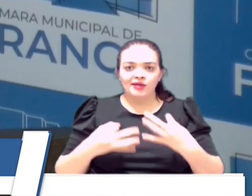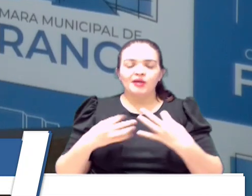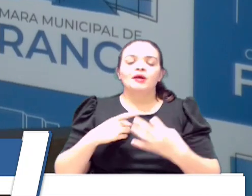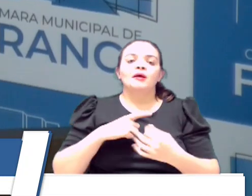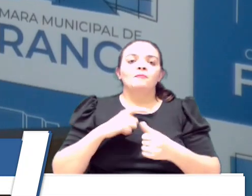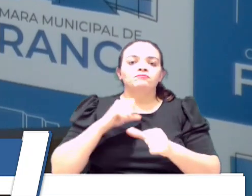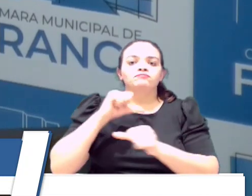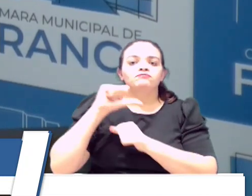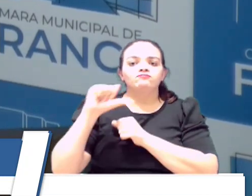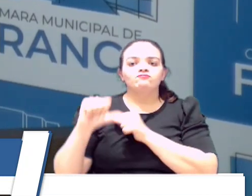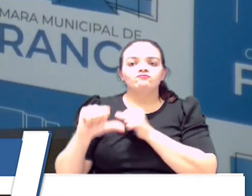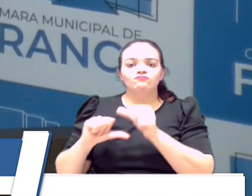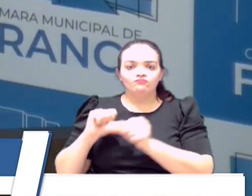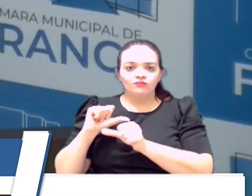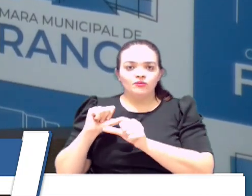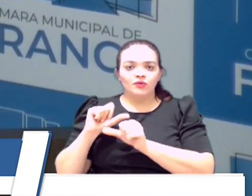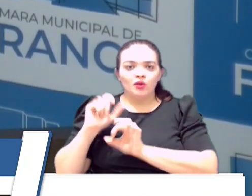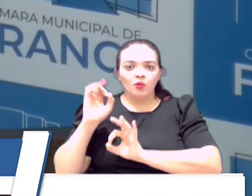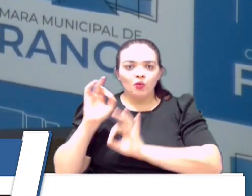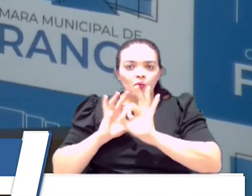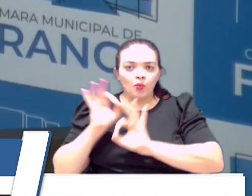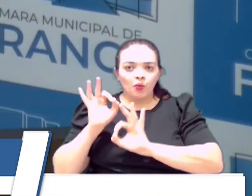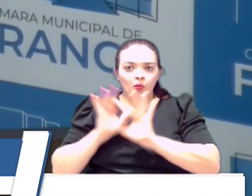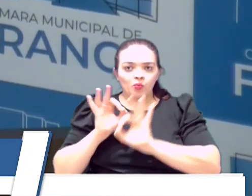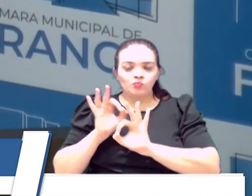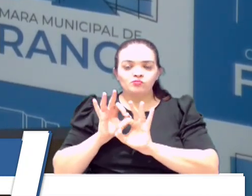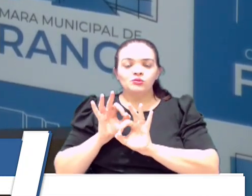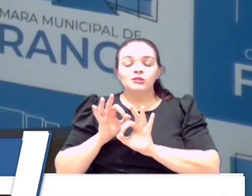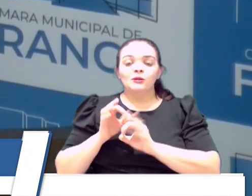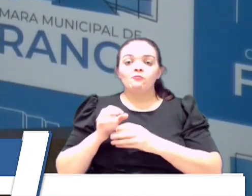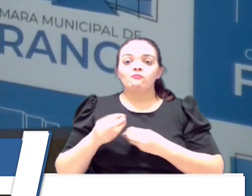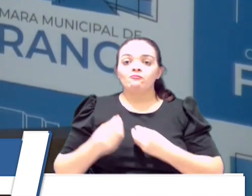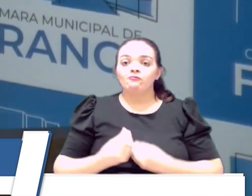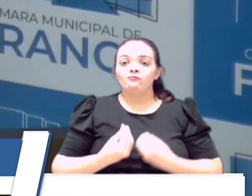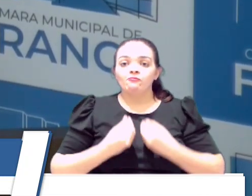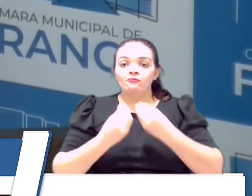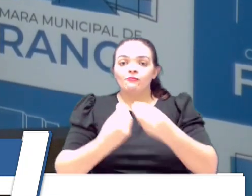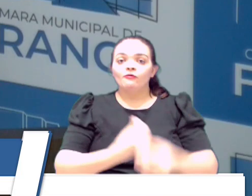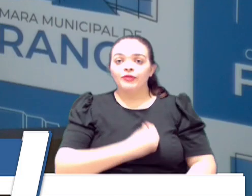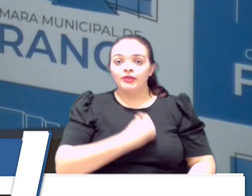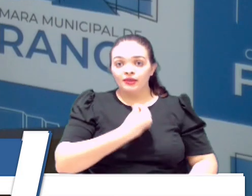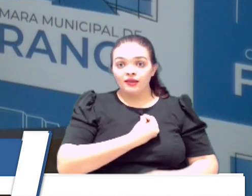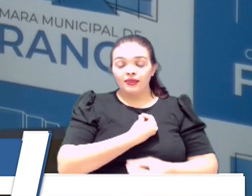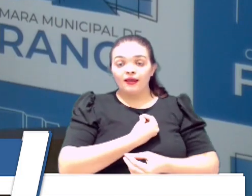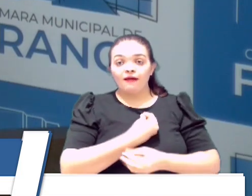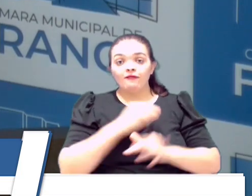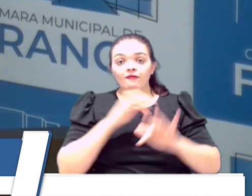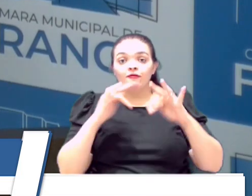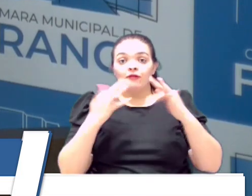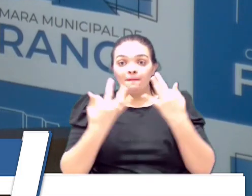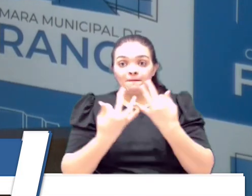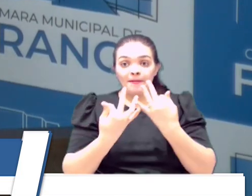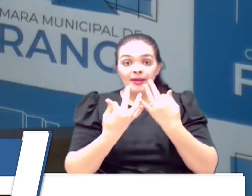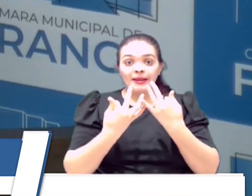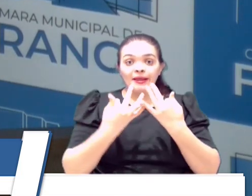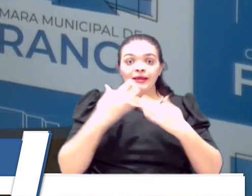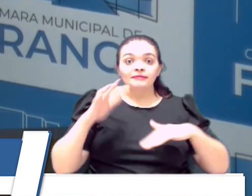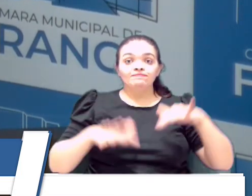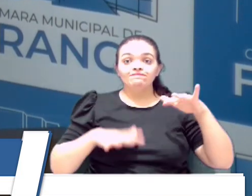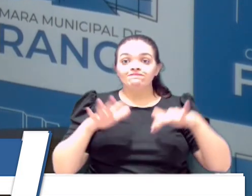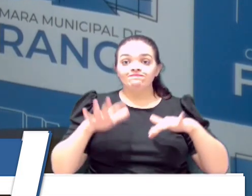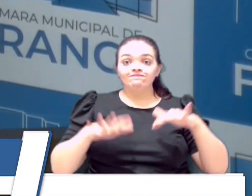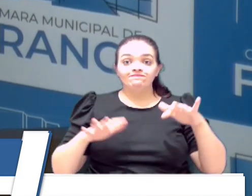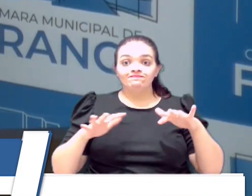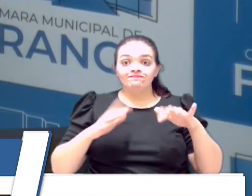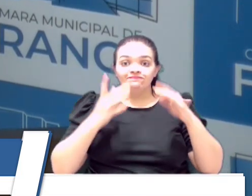renascimento, é plantando uma semente, dando vida a tantas famílias que muitas vezes são